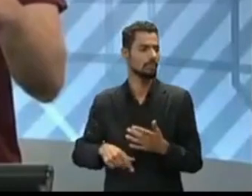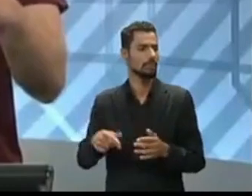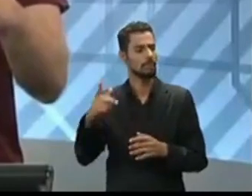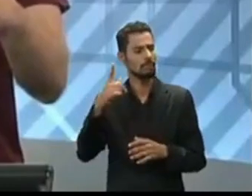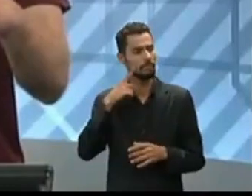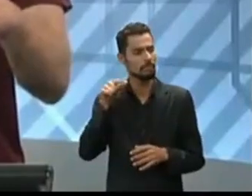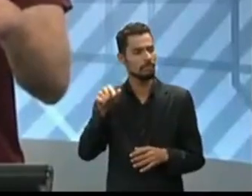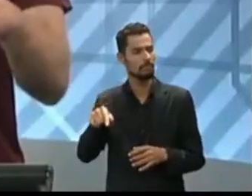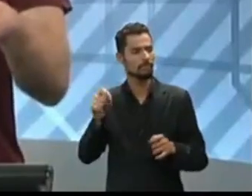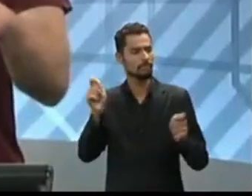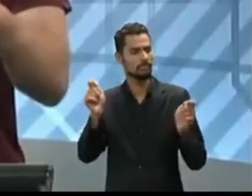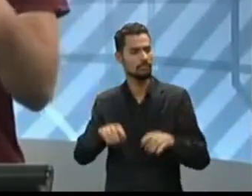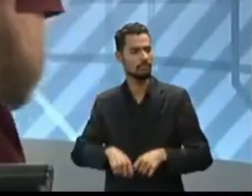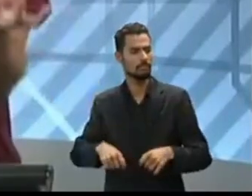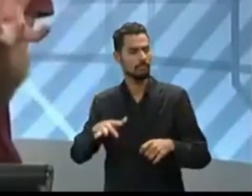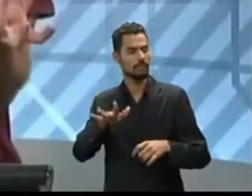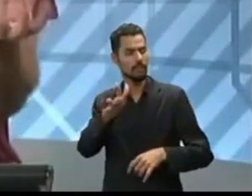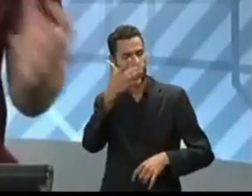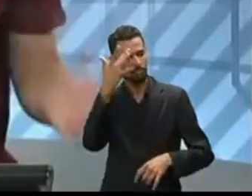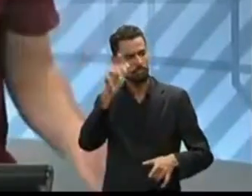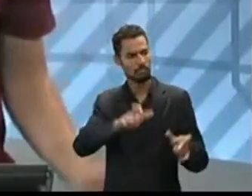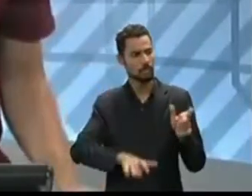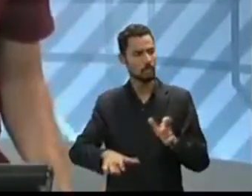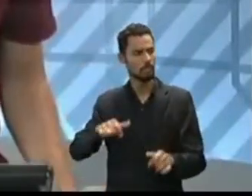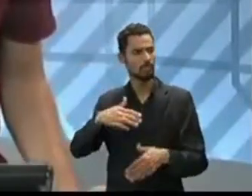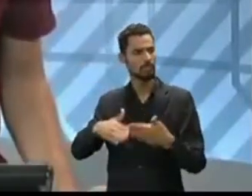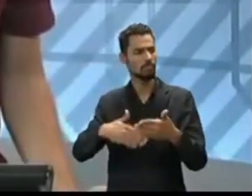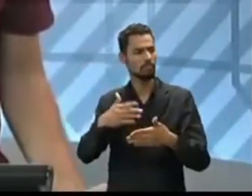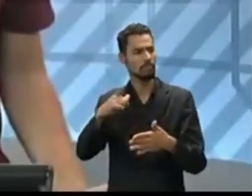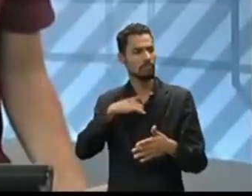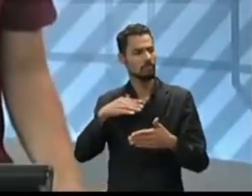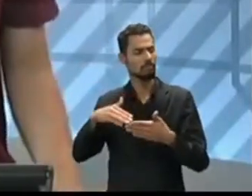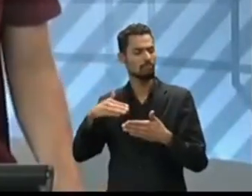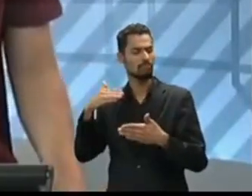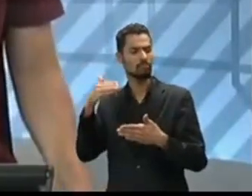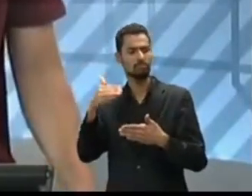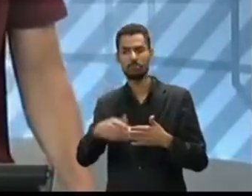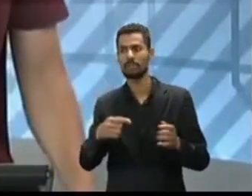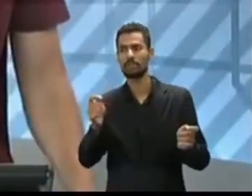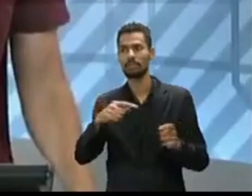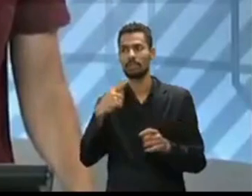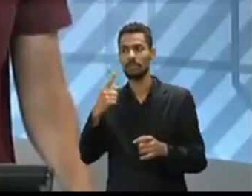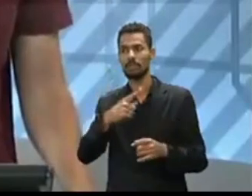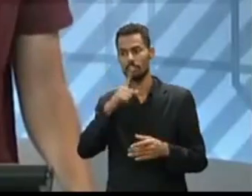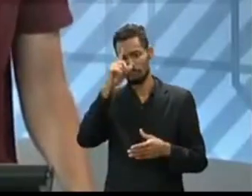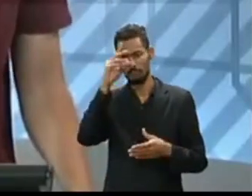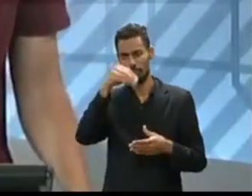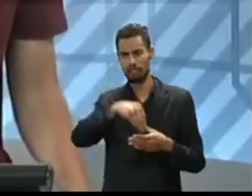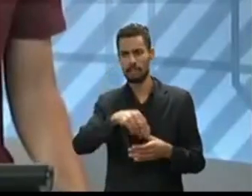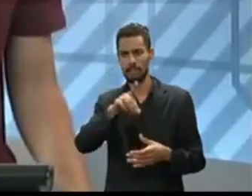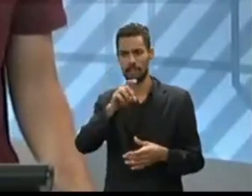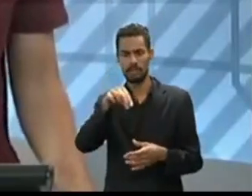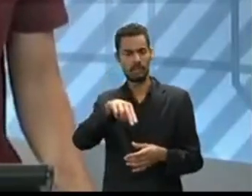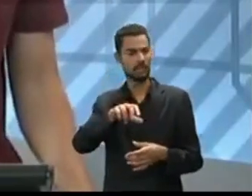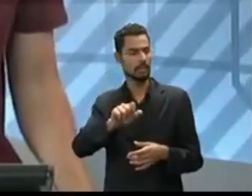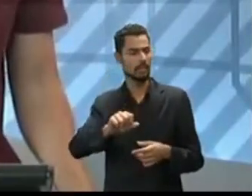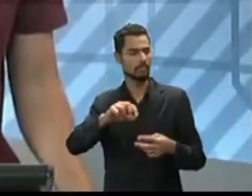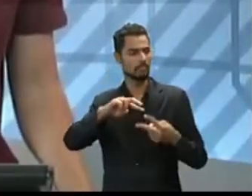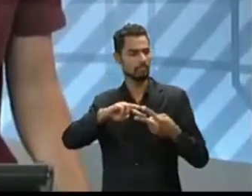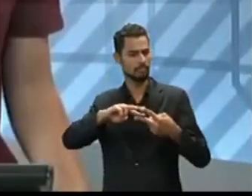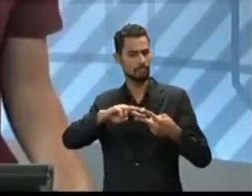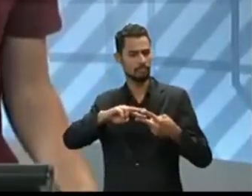como a humanidade vai se reproduzir daqui para frente, digamos assim. Porque se nós inserimos um DNA